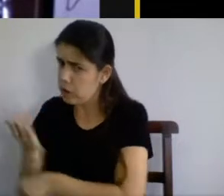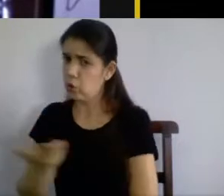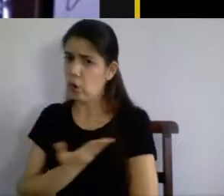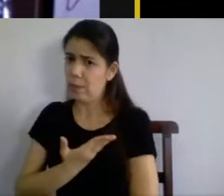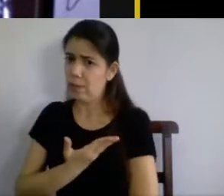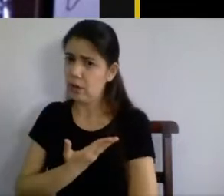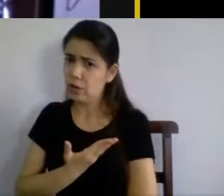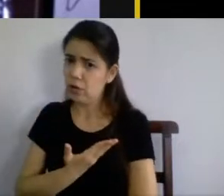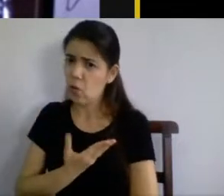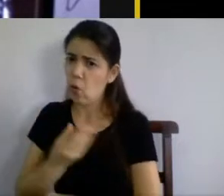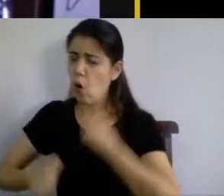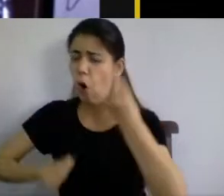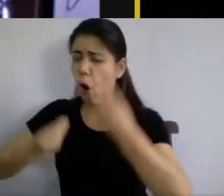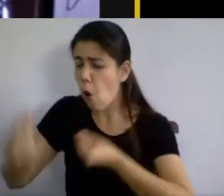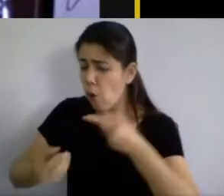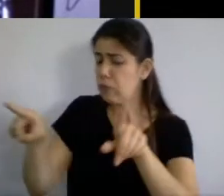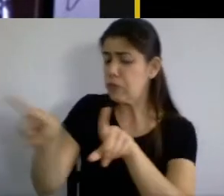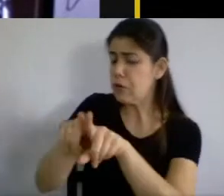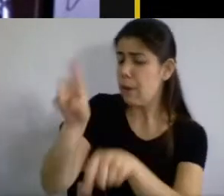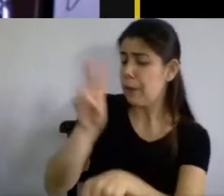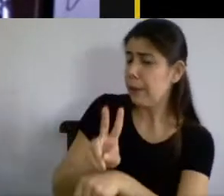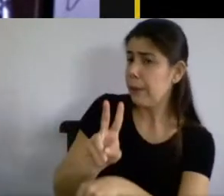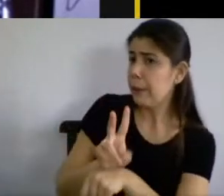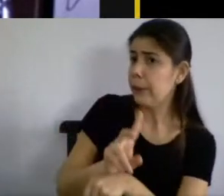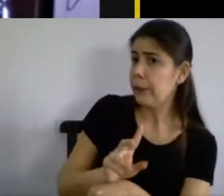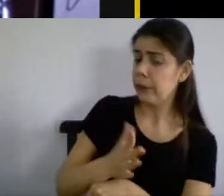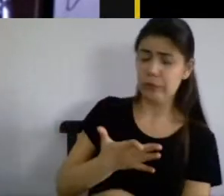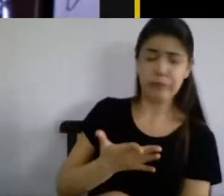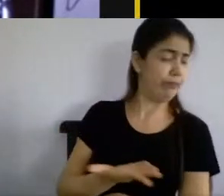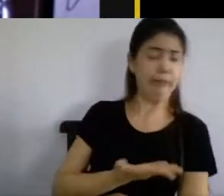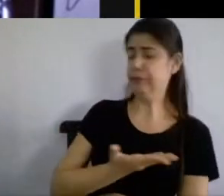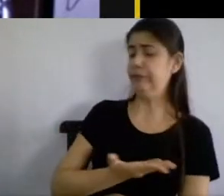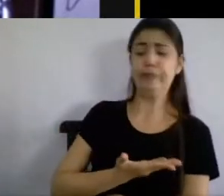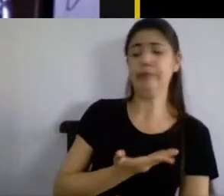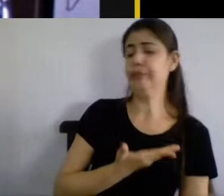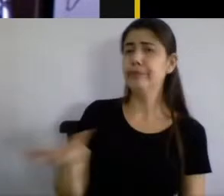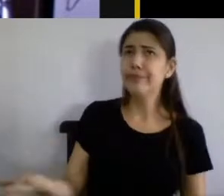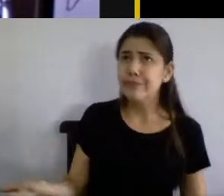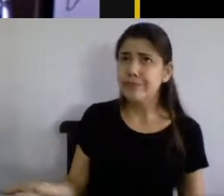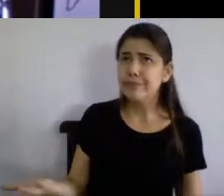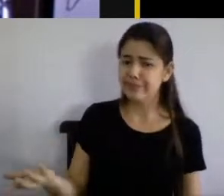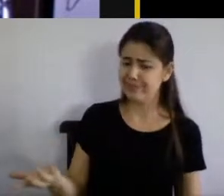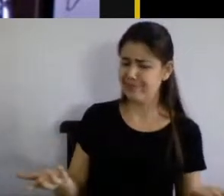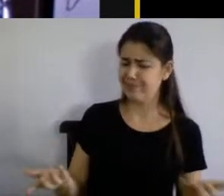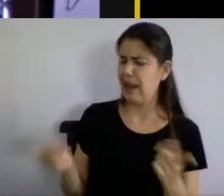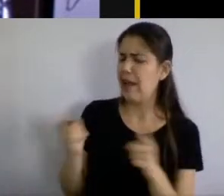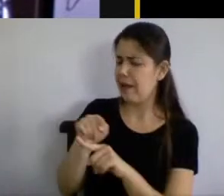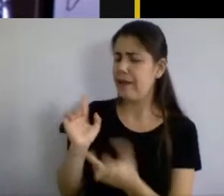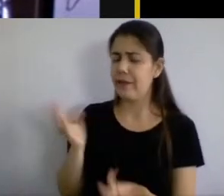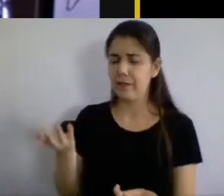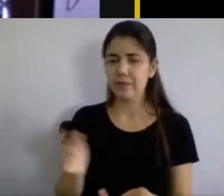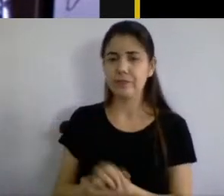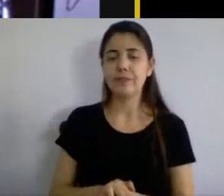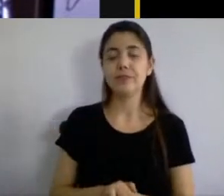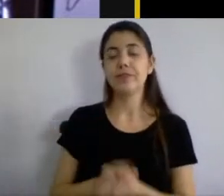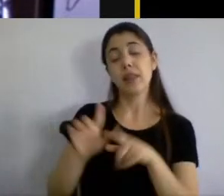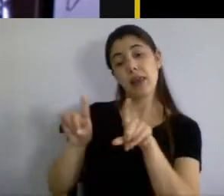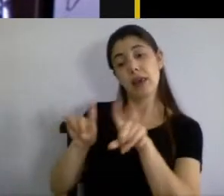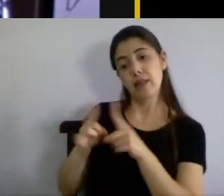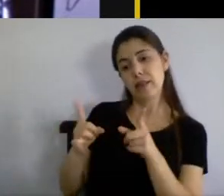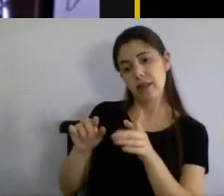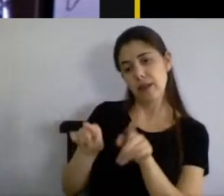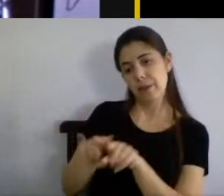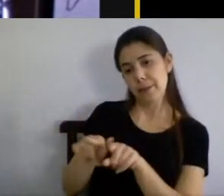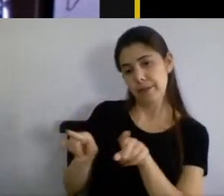falso. Imediatamente, a contradição do contrário de uma opinião comum será provável.